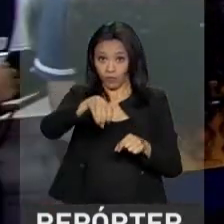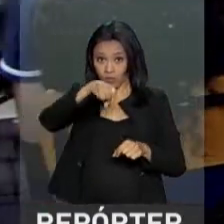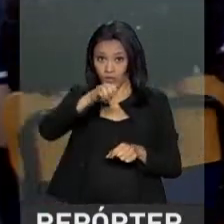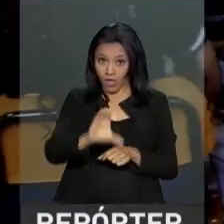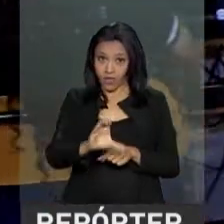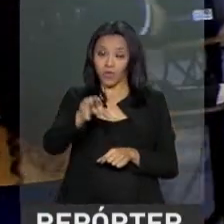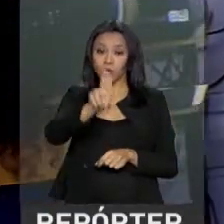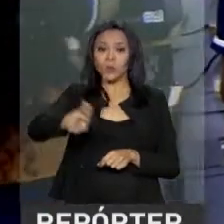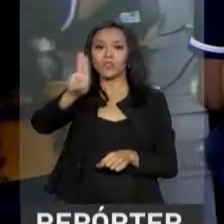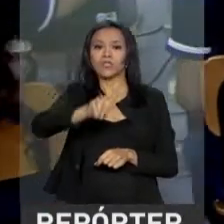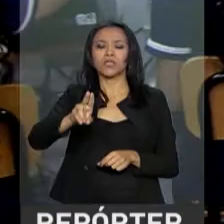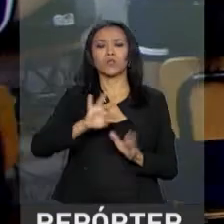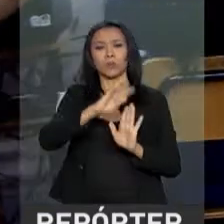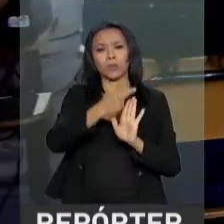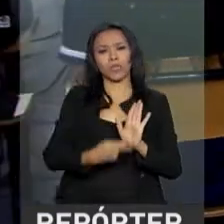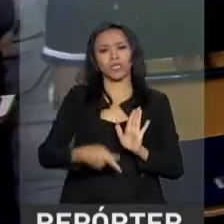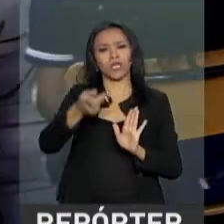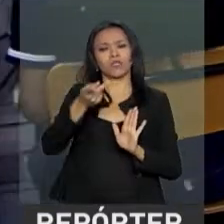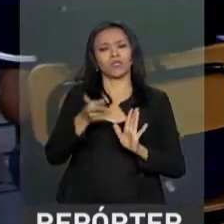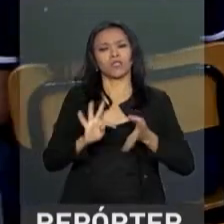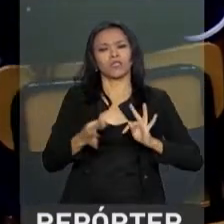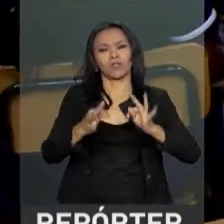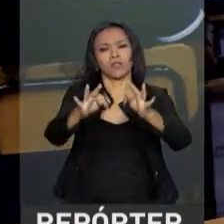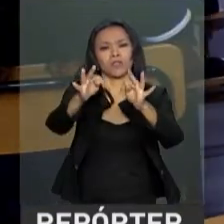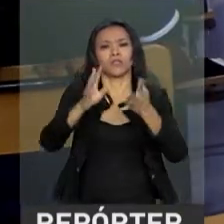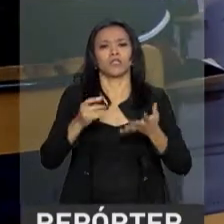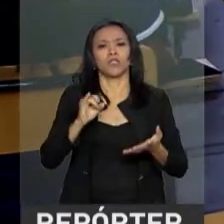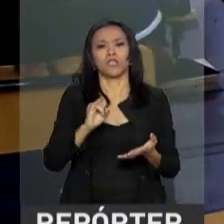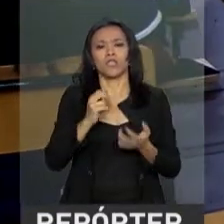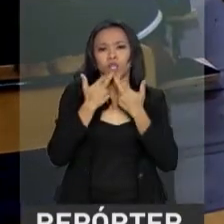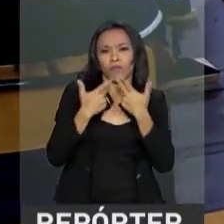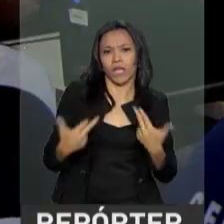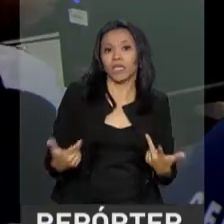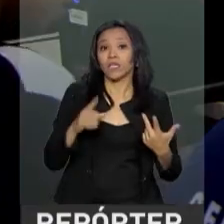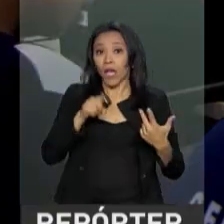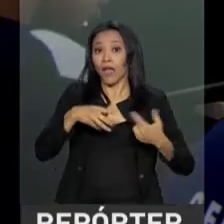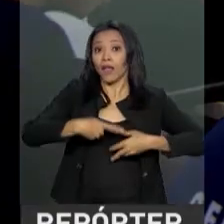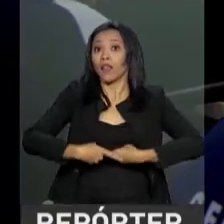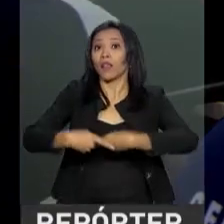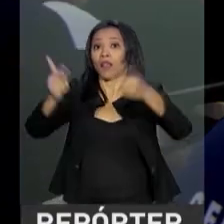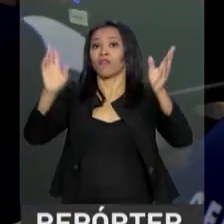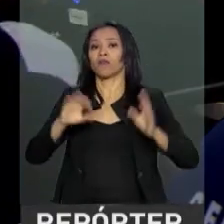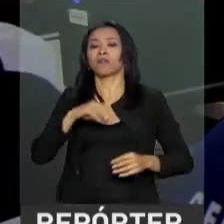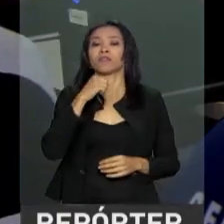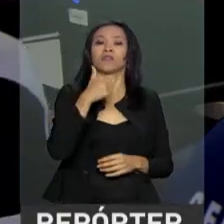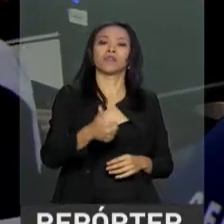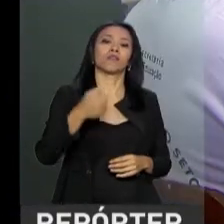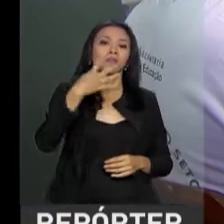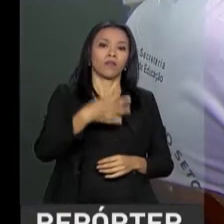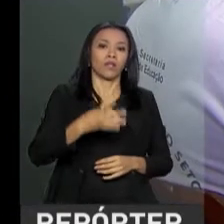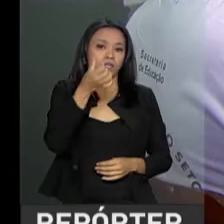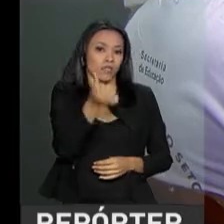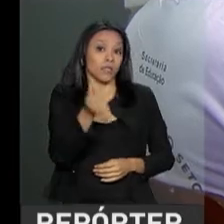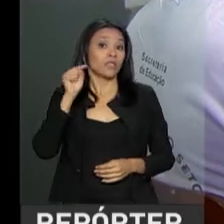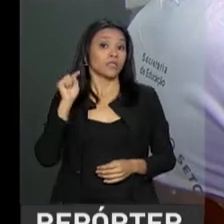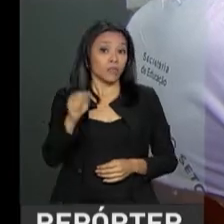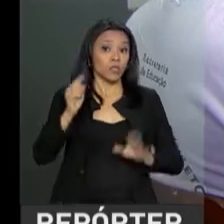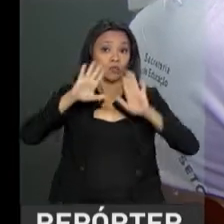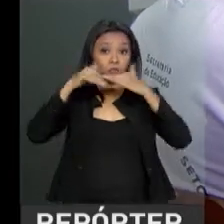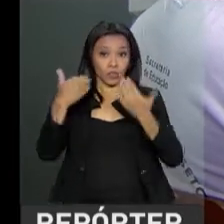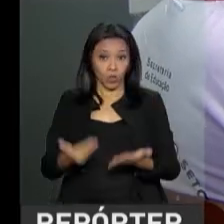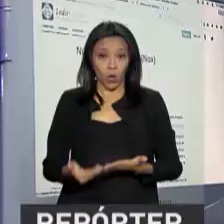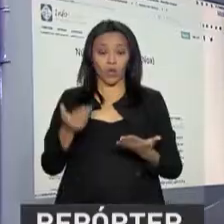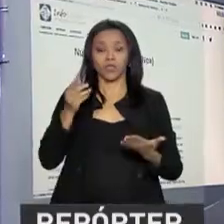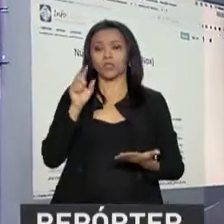inovação educação conectada pretende levar para a 146 mil escolas públicas de todo o brasil